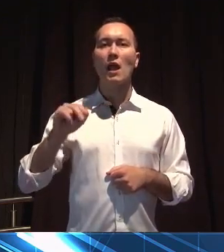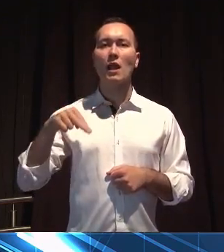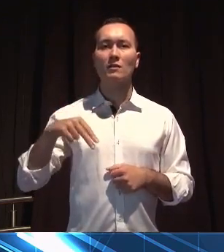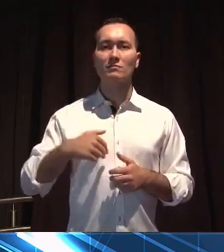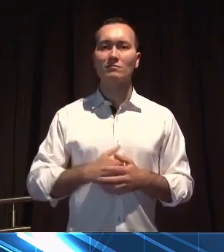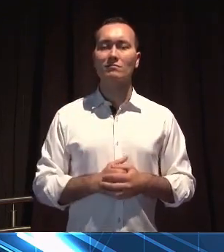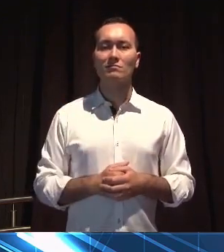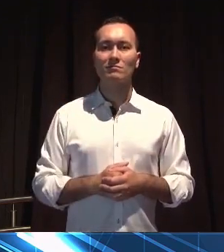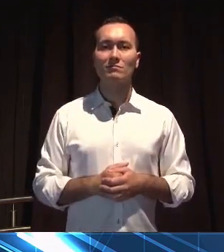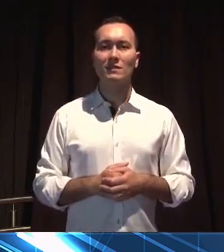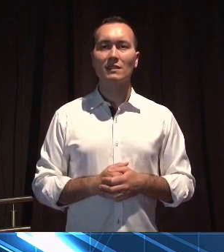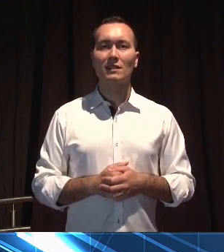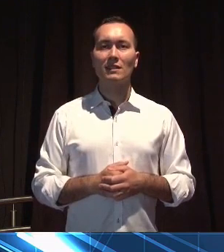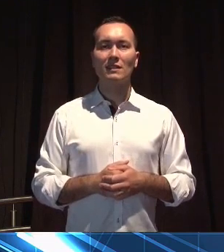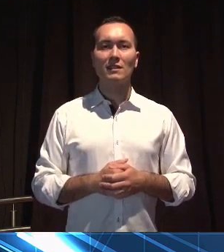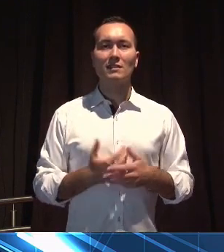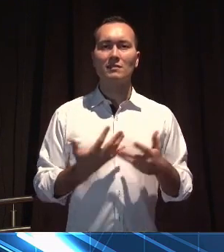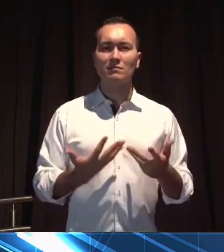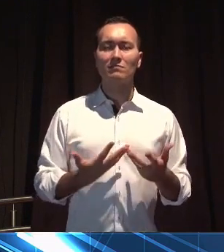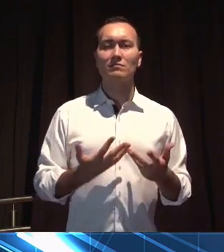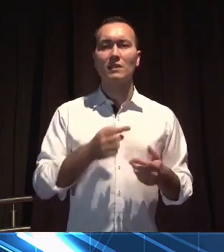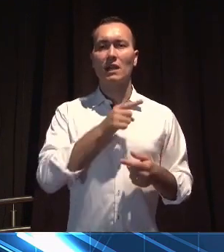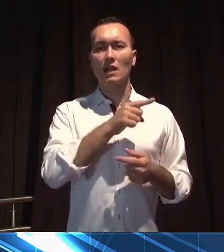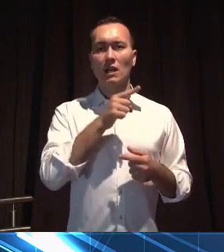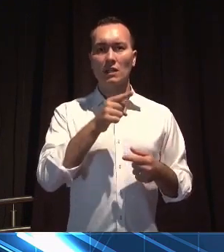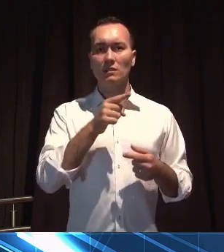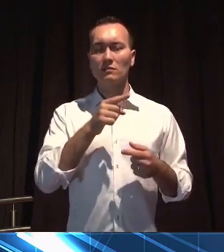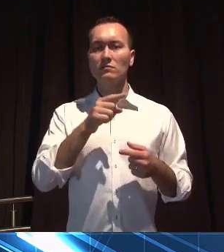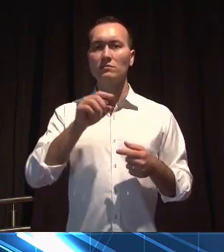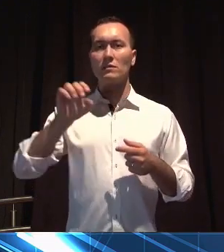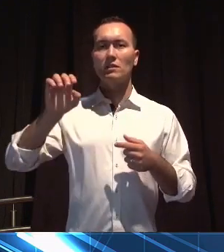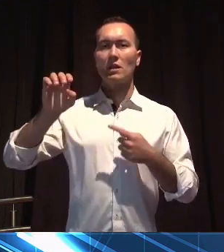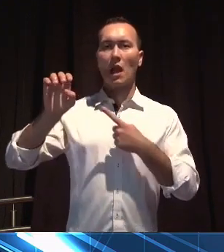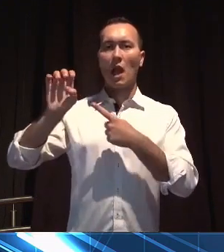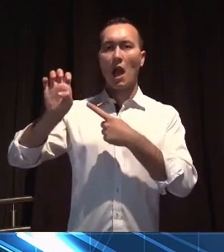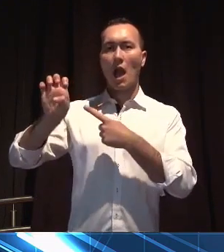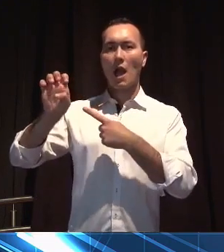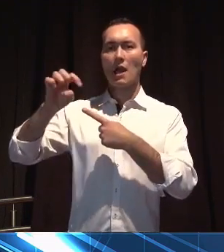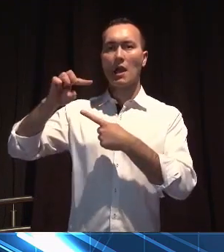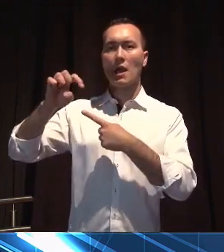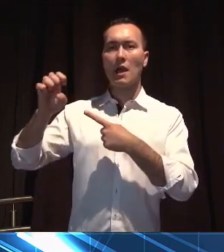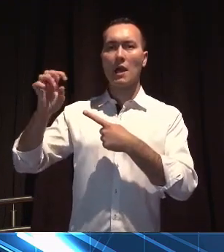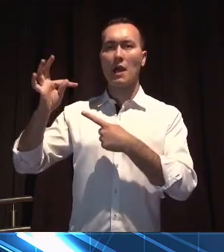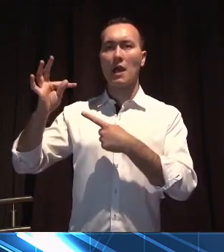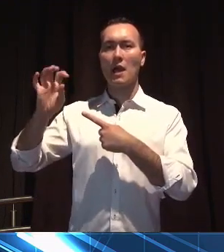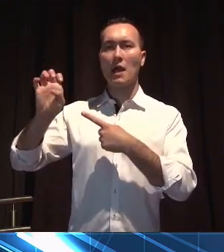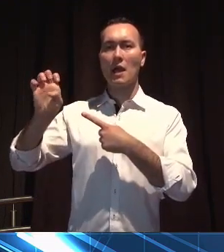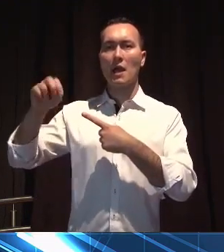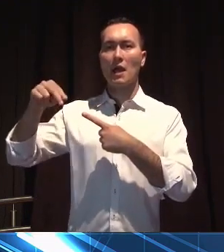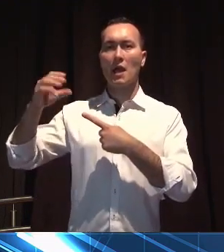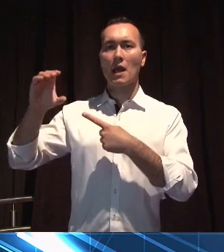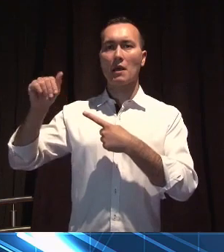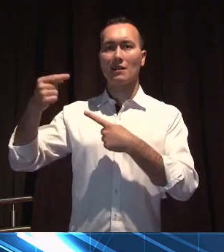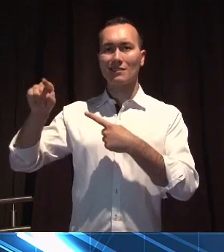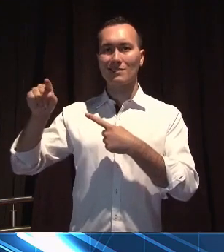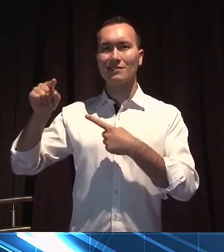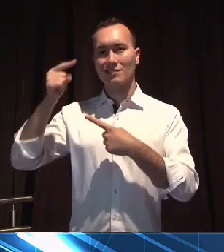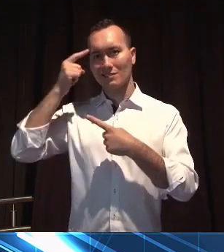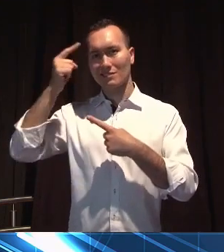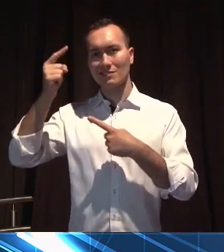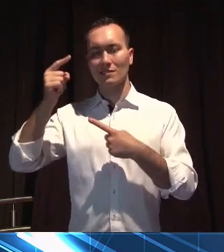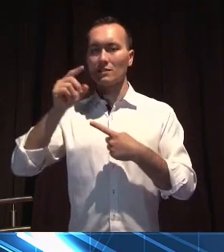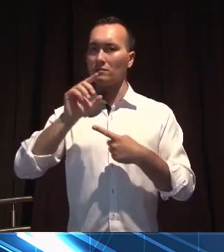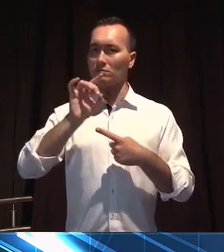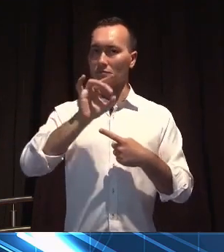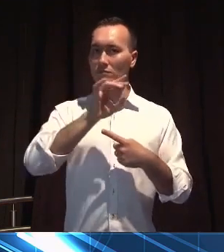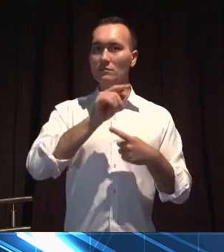toda essa coisa de pontos de extensão aberto para extensão fechado para modificação Será que tem alguma outra ponto pessoal então tem na verdade às